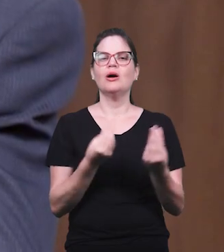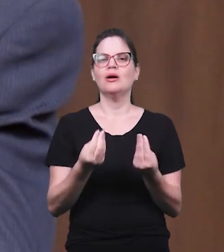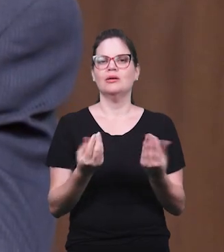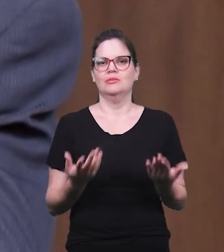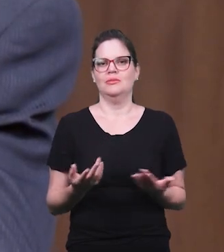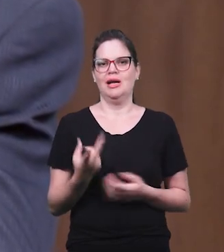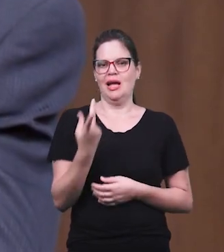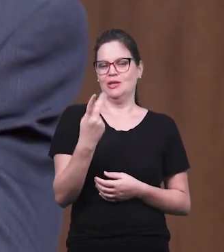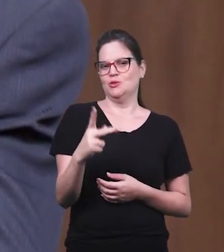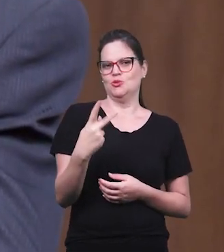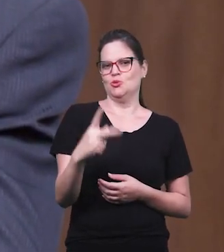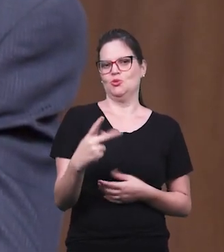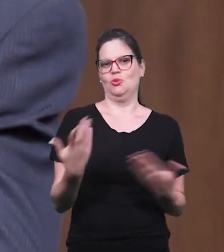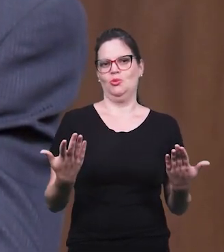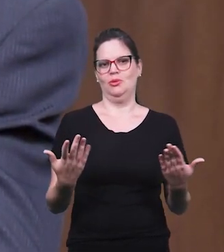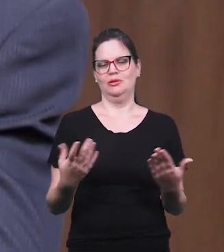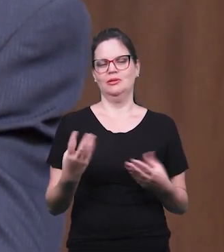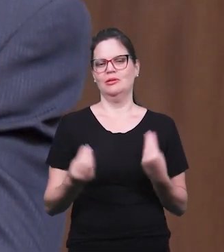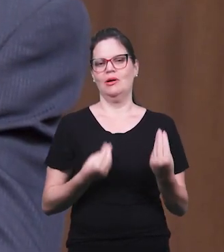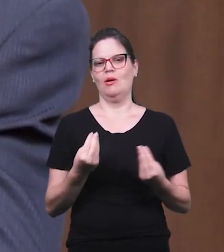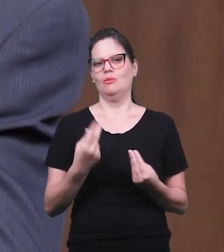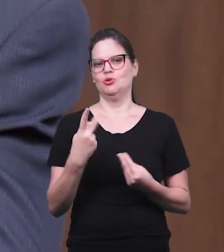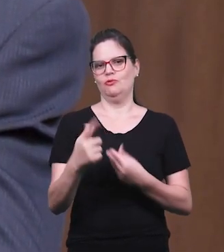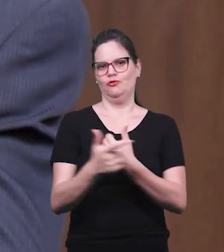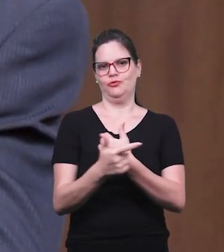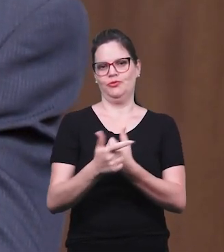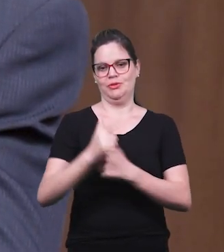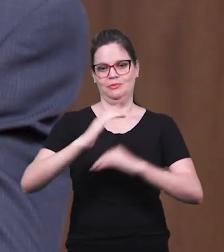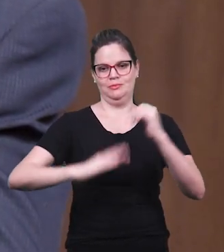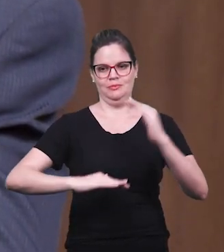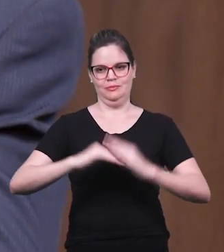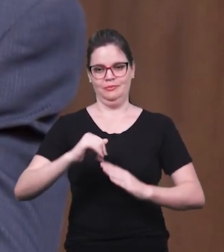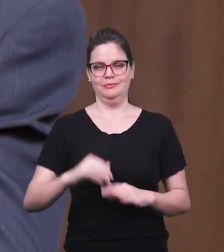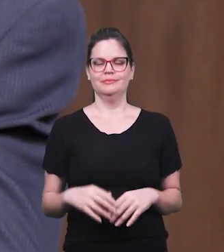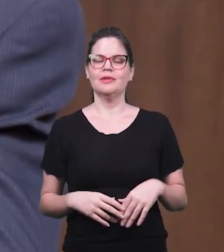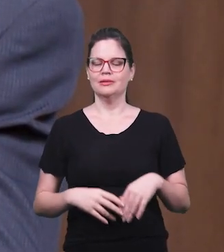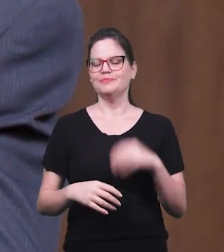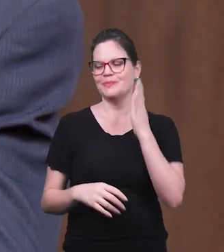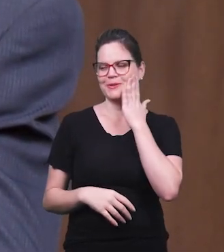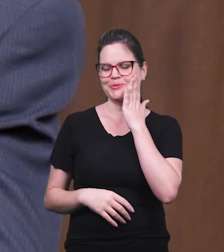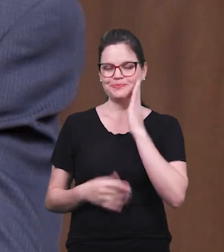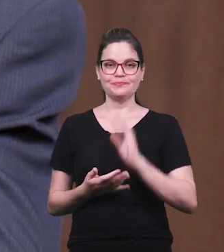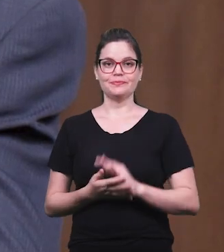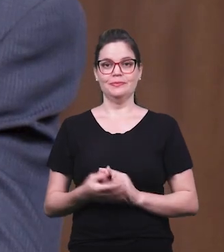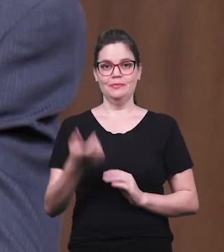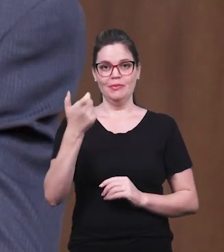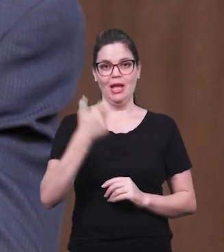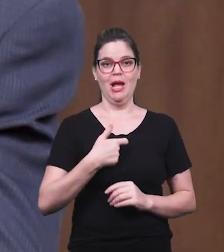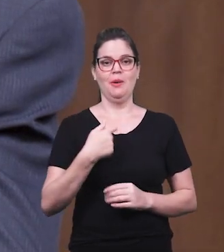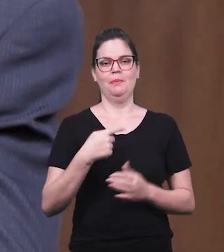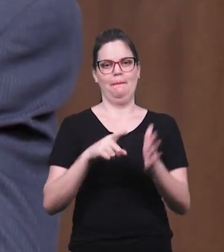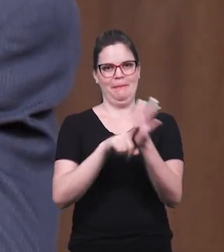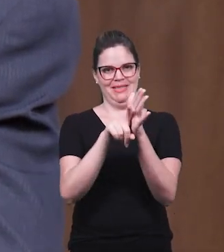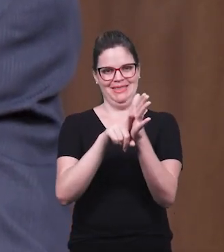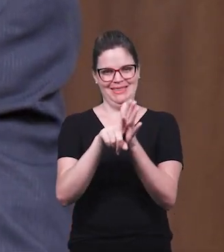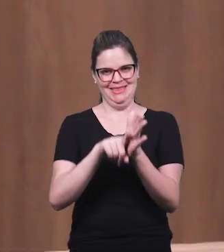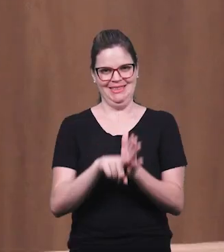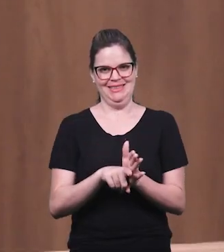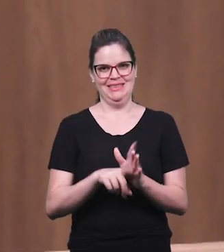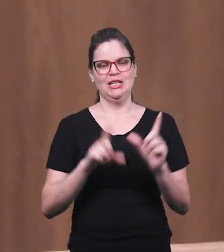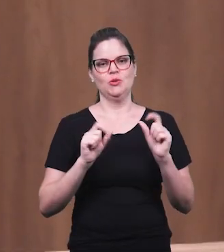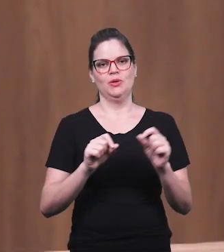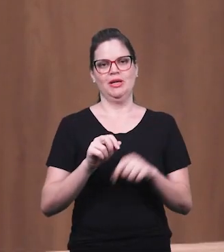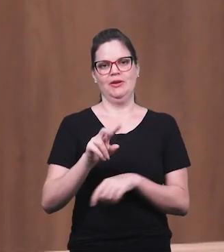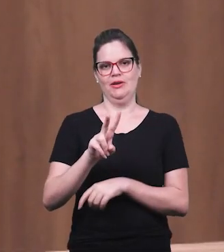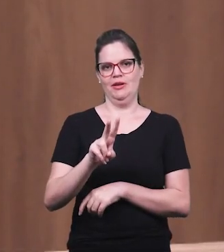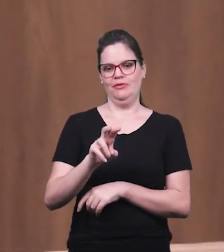sua atividade profissional. Certo. Eu sou pesquisador, né, em veículos